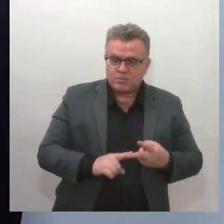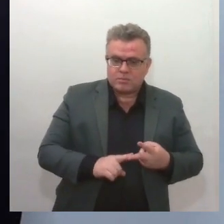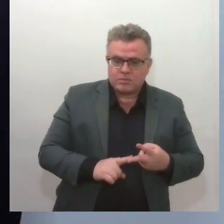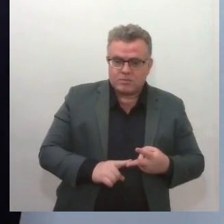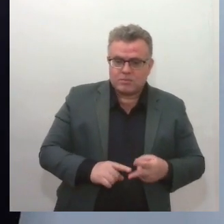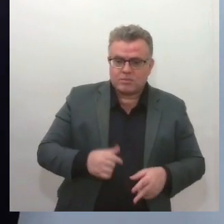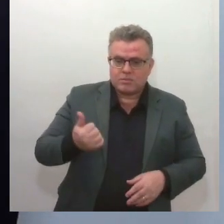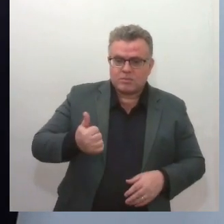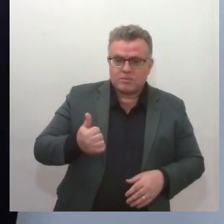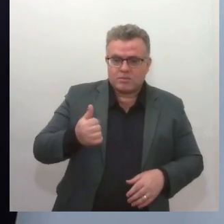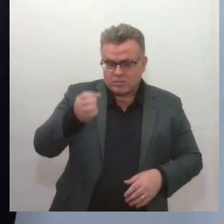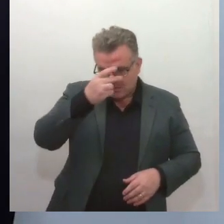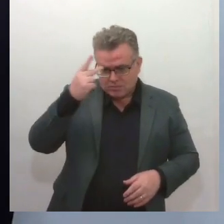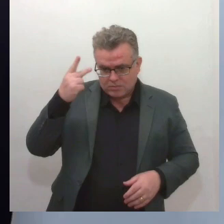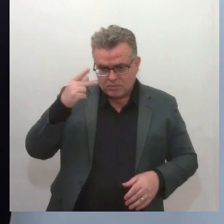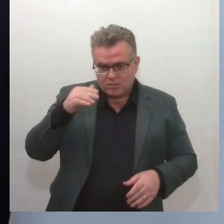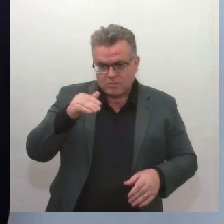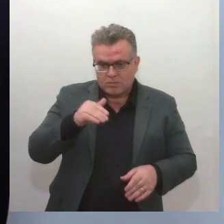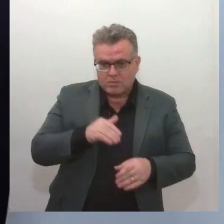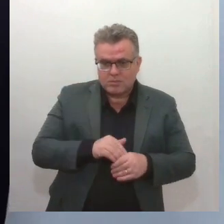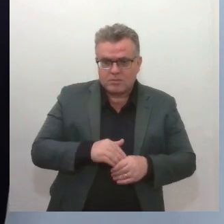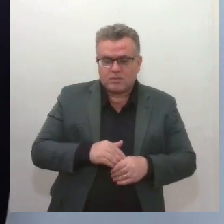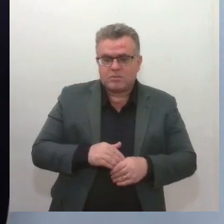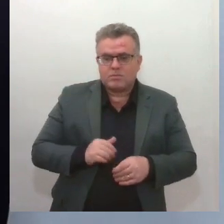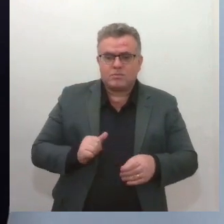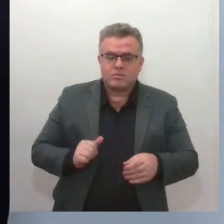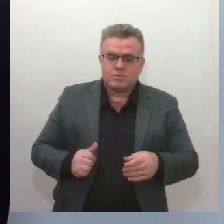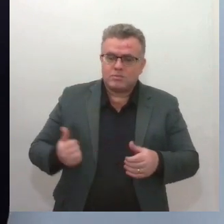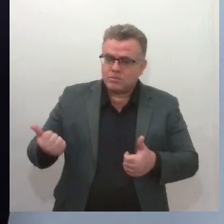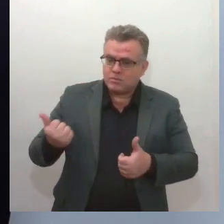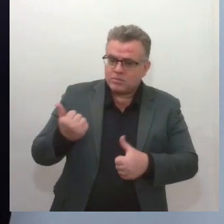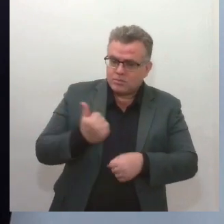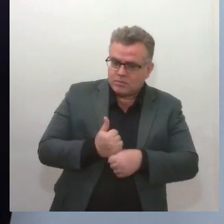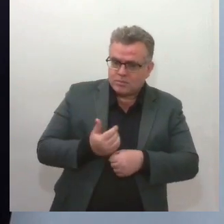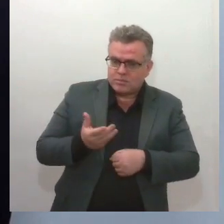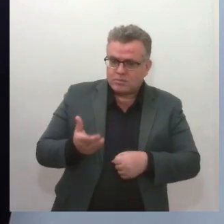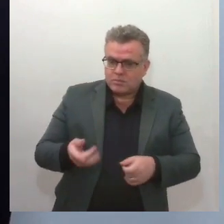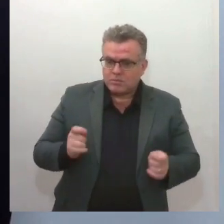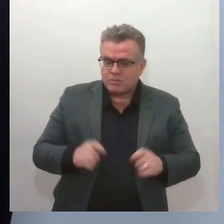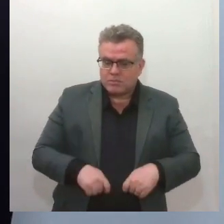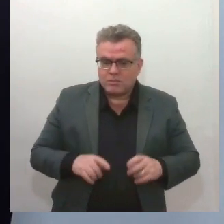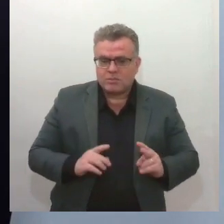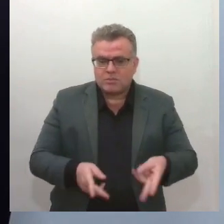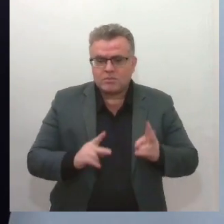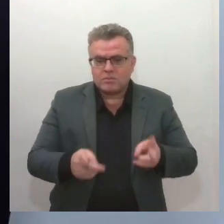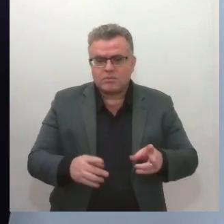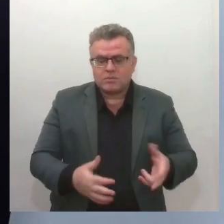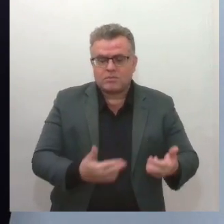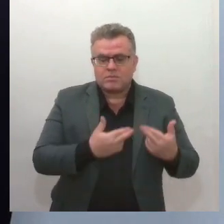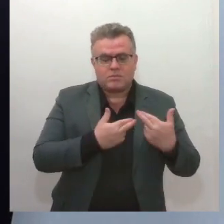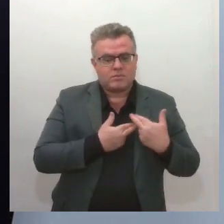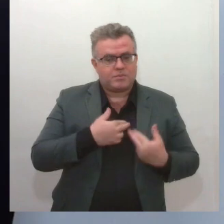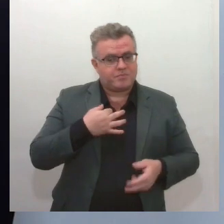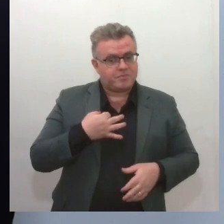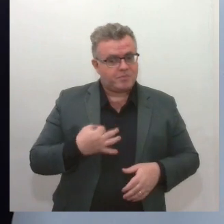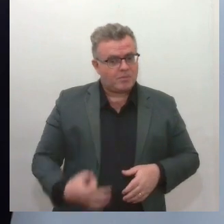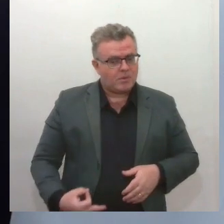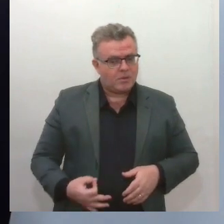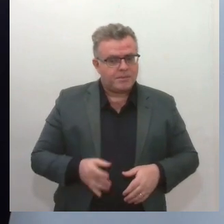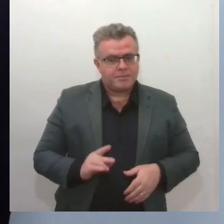o seu sucessor. Então é um motivo de muita alegria, mas ao mesmo tempo também de muita responsabilidade com o povo capelense, de